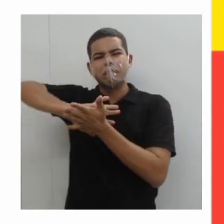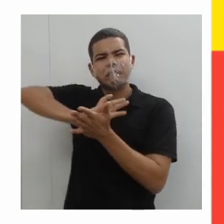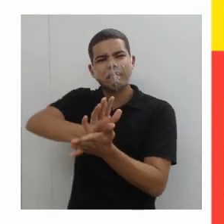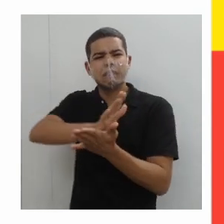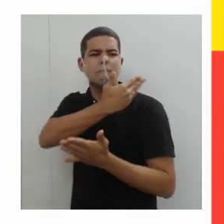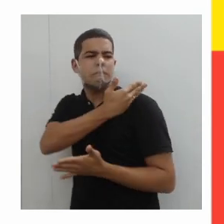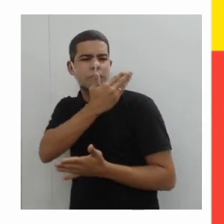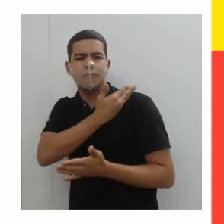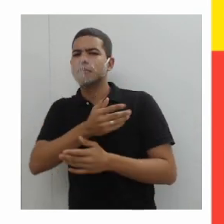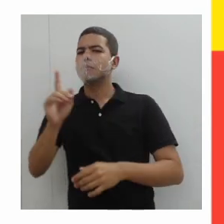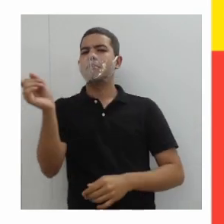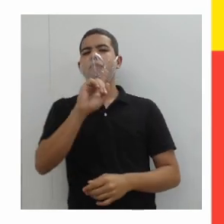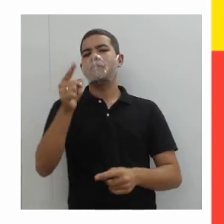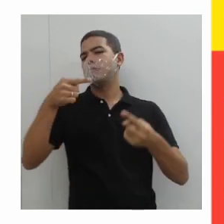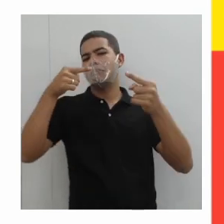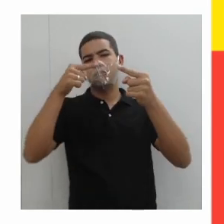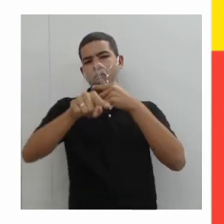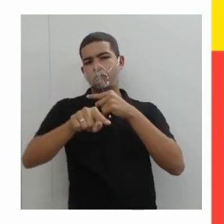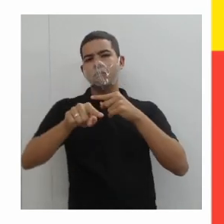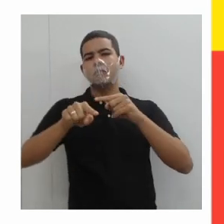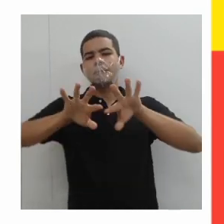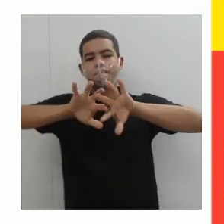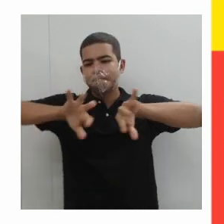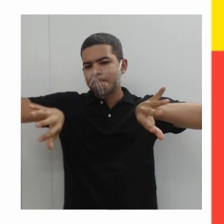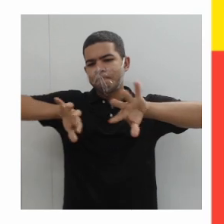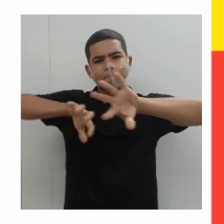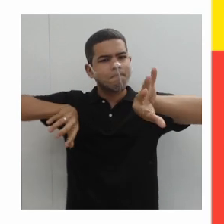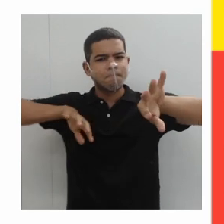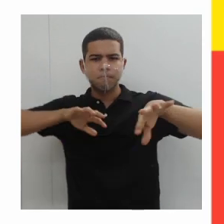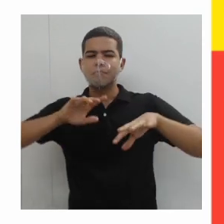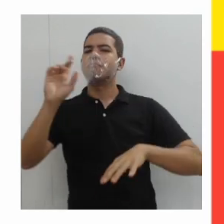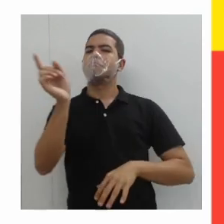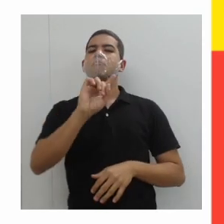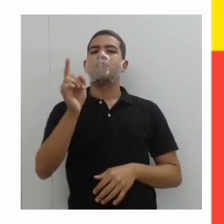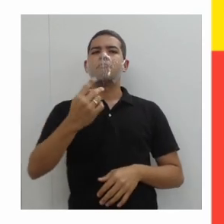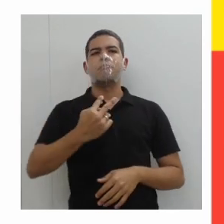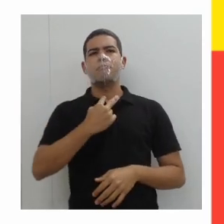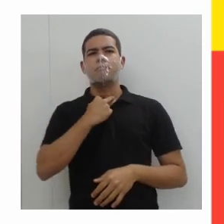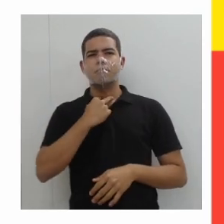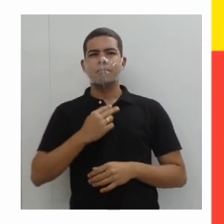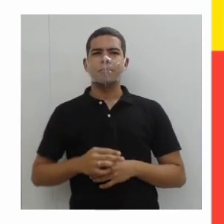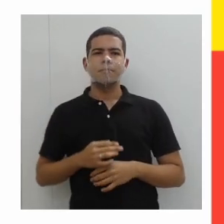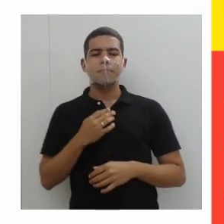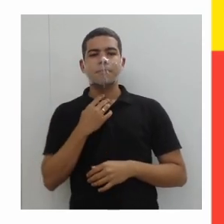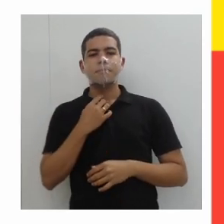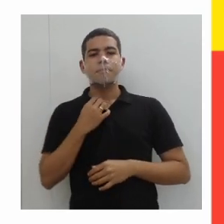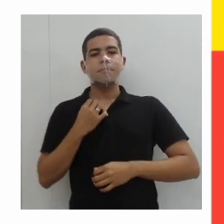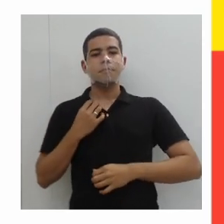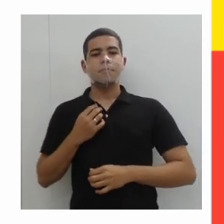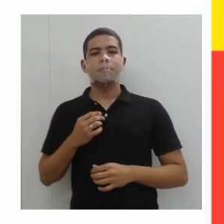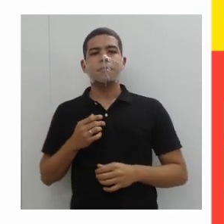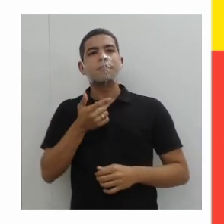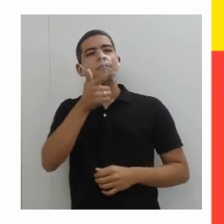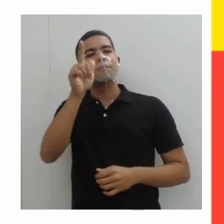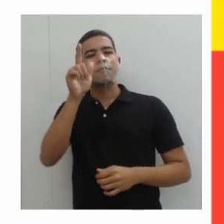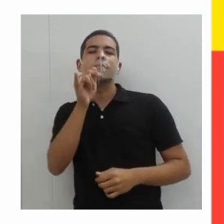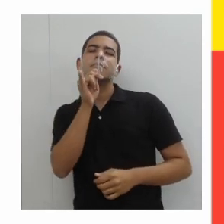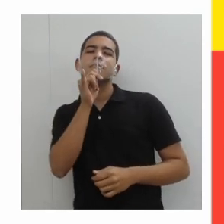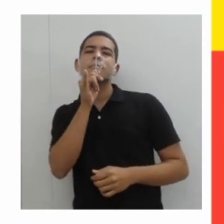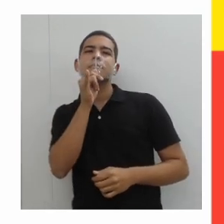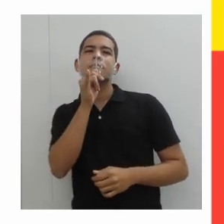discriminação, preconceito ou de segregação, de separação, tá certo? Então vamos lá. Aí eu vou